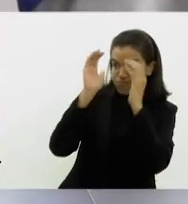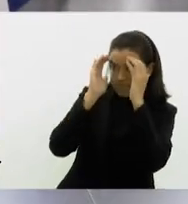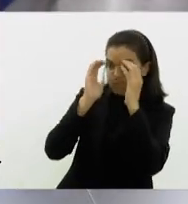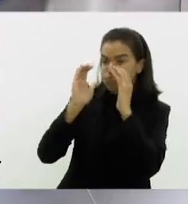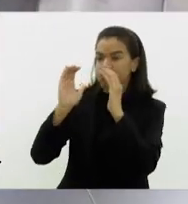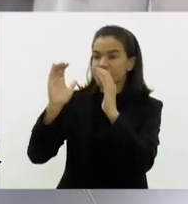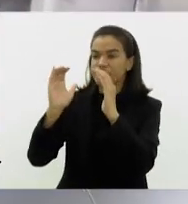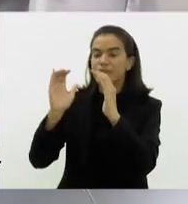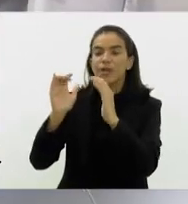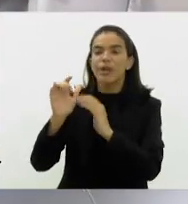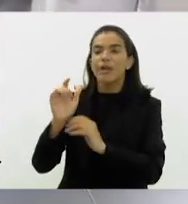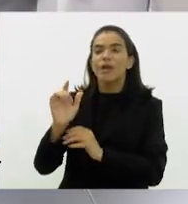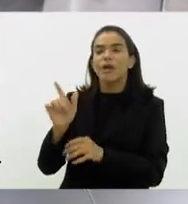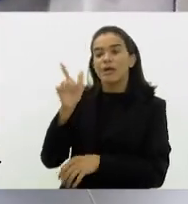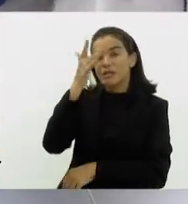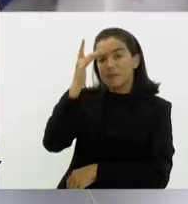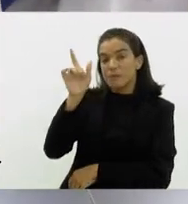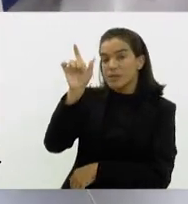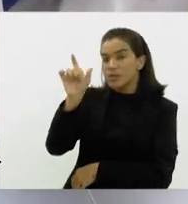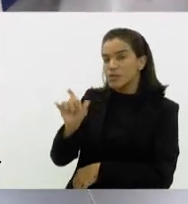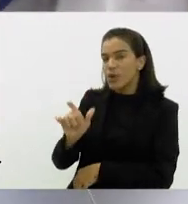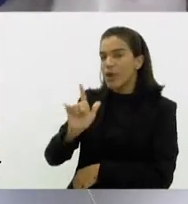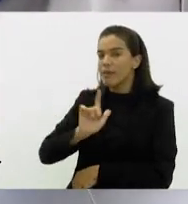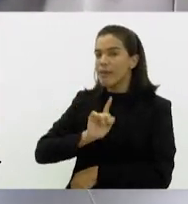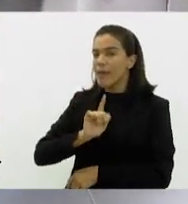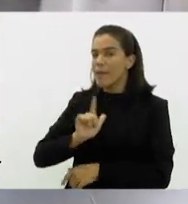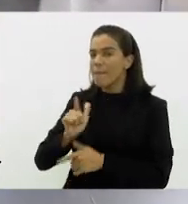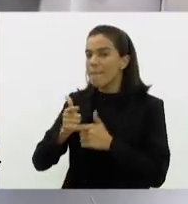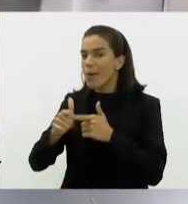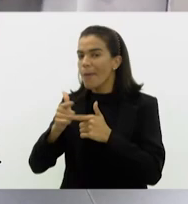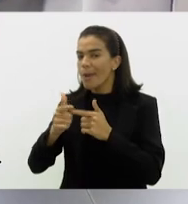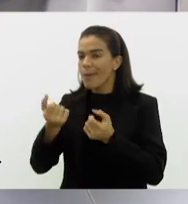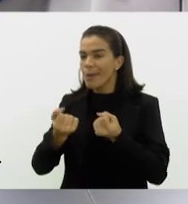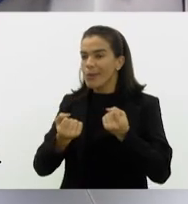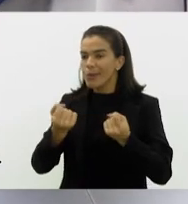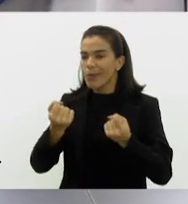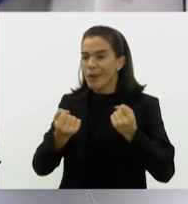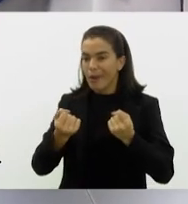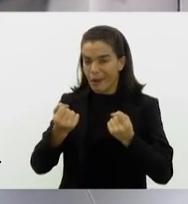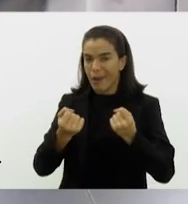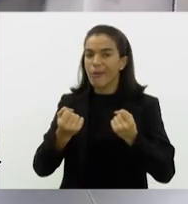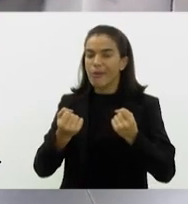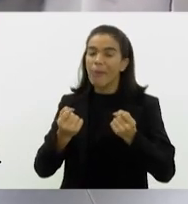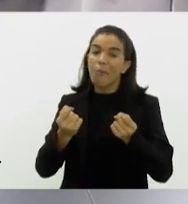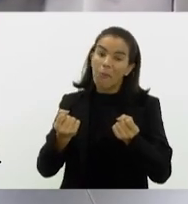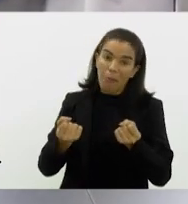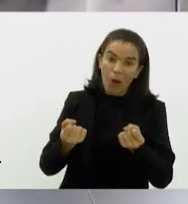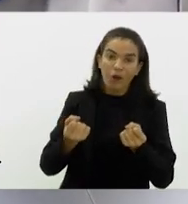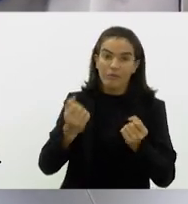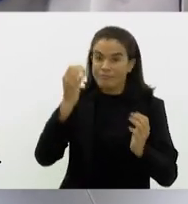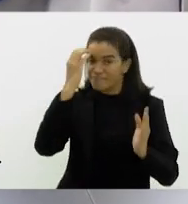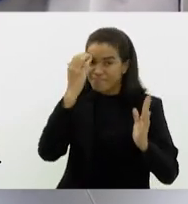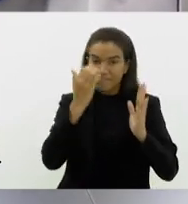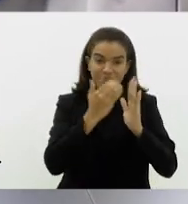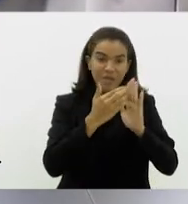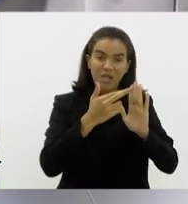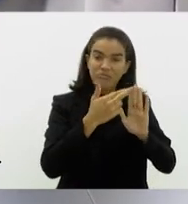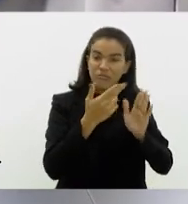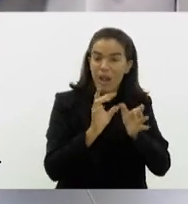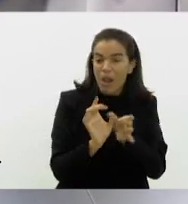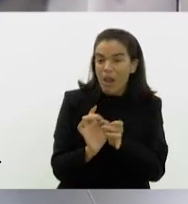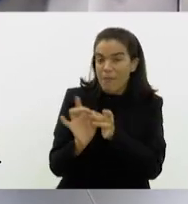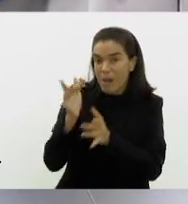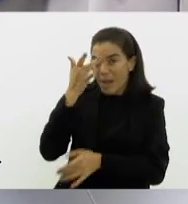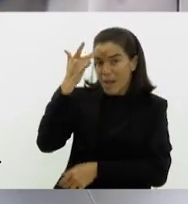liberar o indivíduo que tem um pequeno problema no veículo, que pode ser passível de resolução fácil. Então, libera o